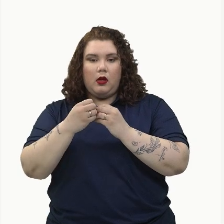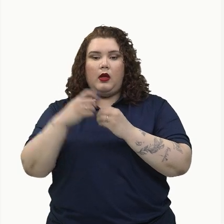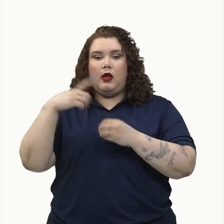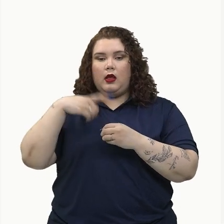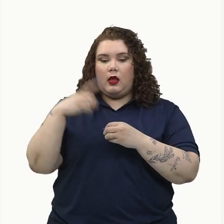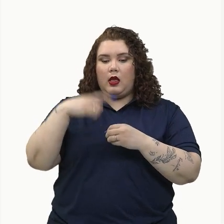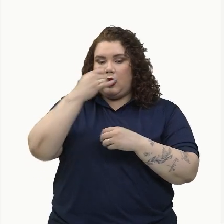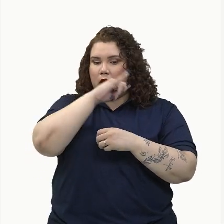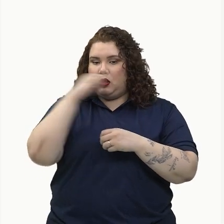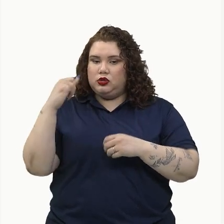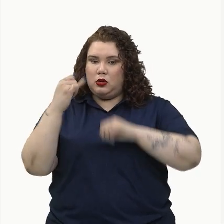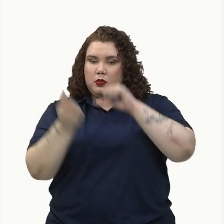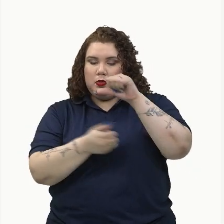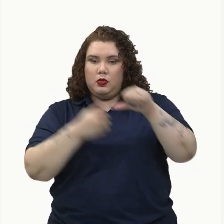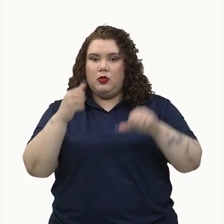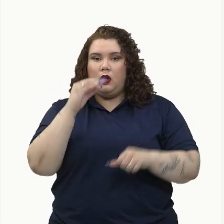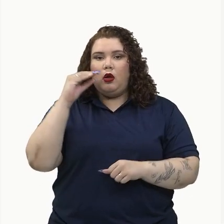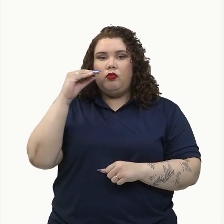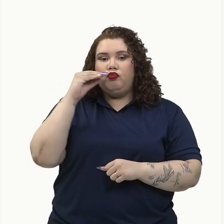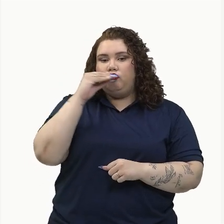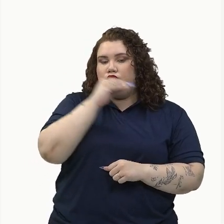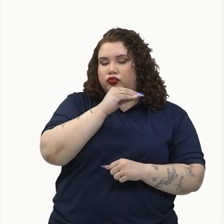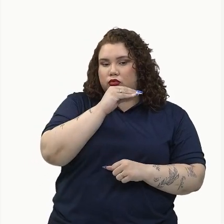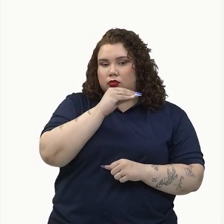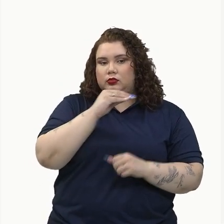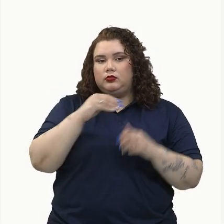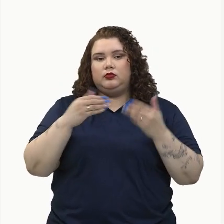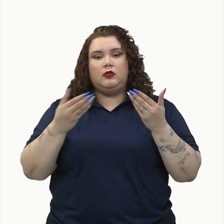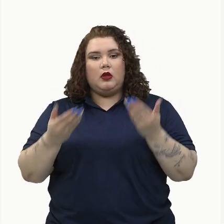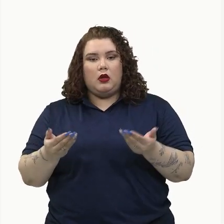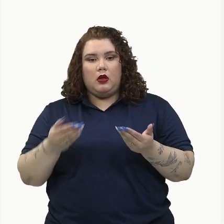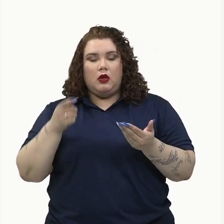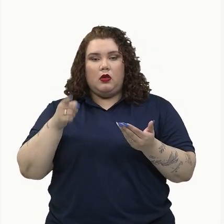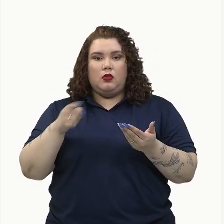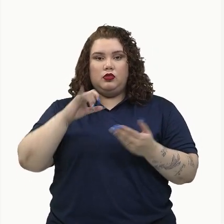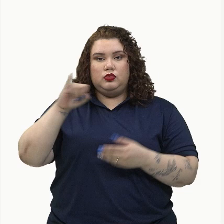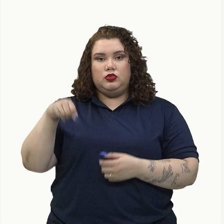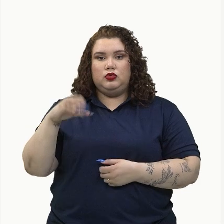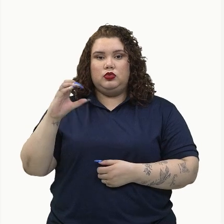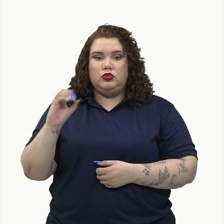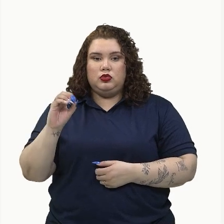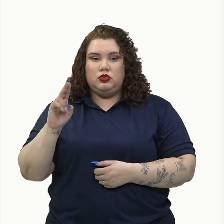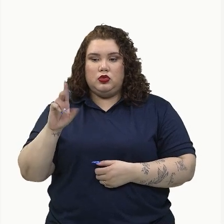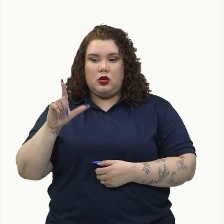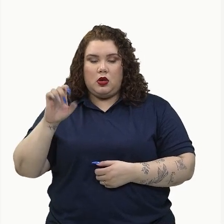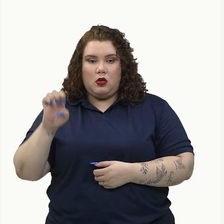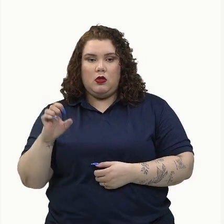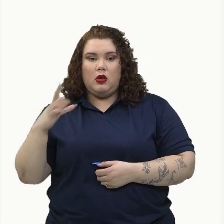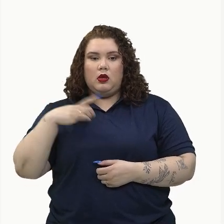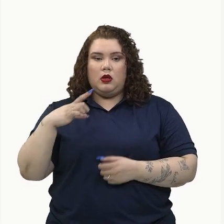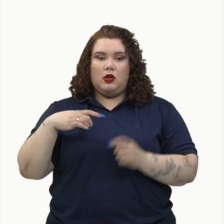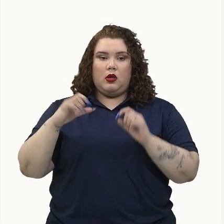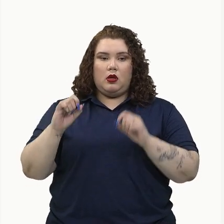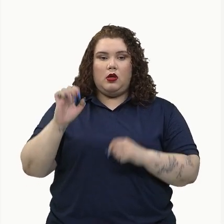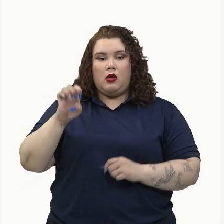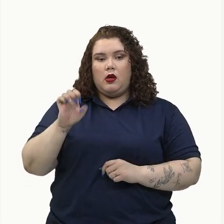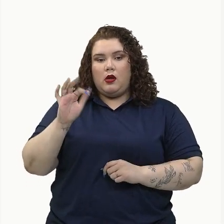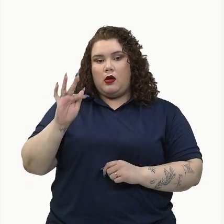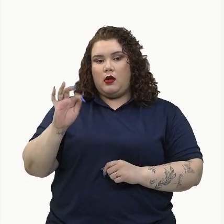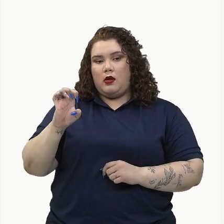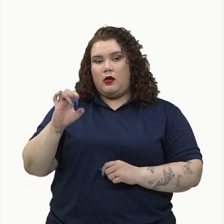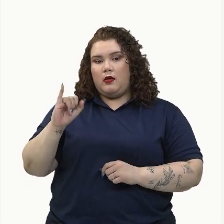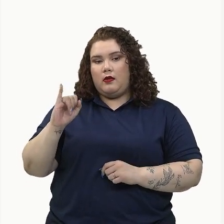de calor. Logo, efeito térmico. O nome está dizendo, ó, efeito térmico